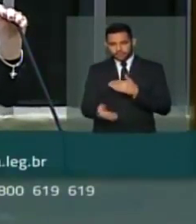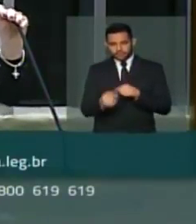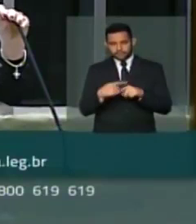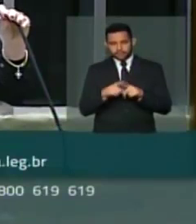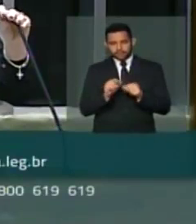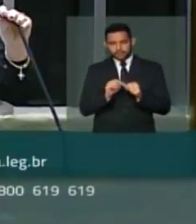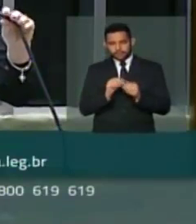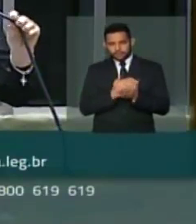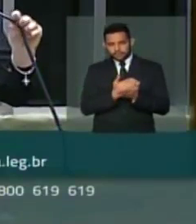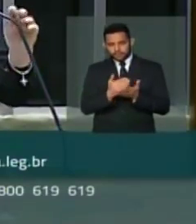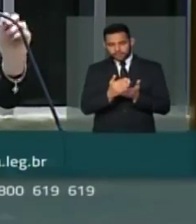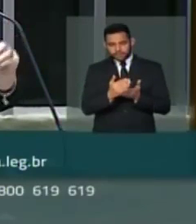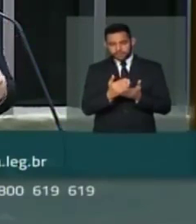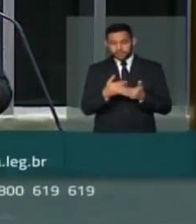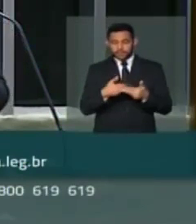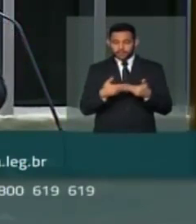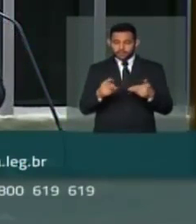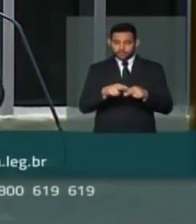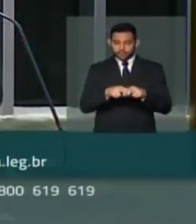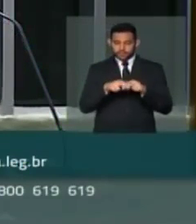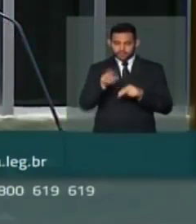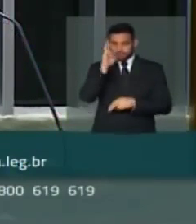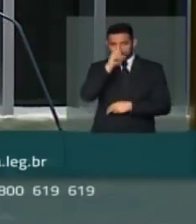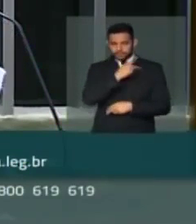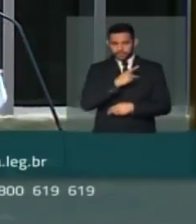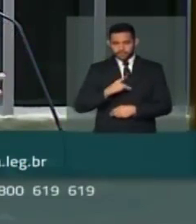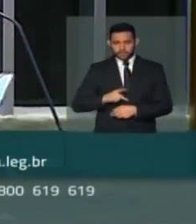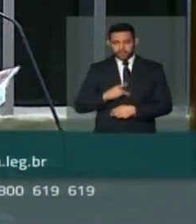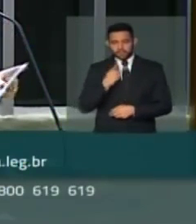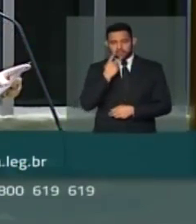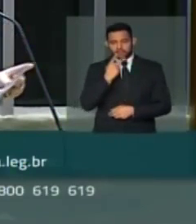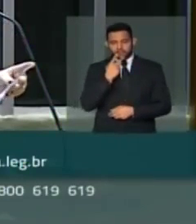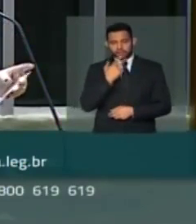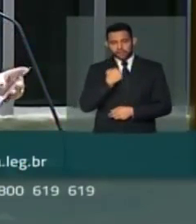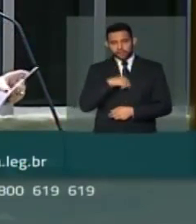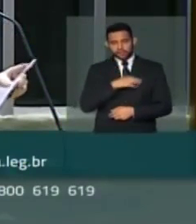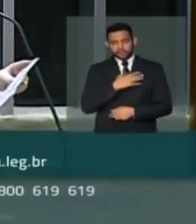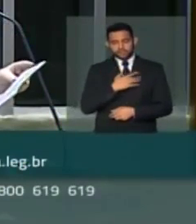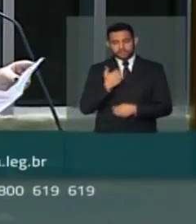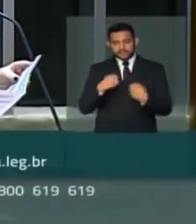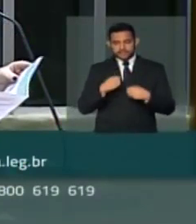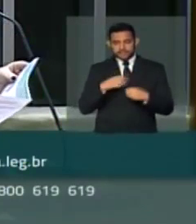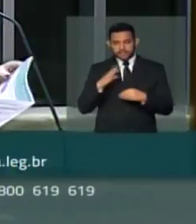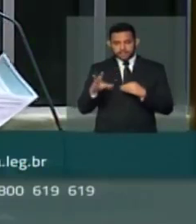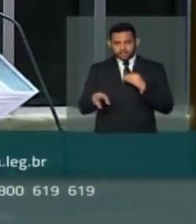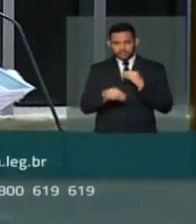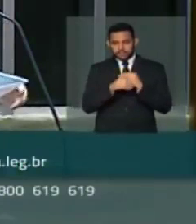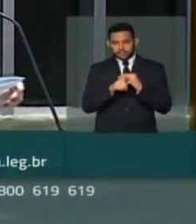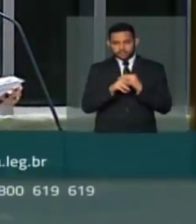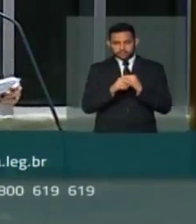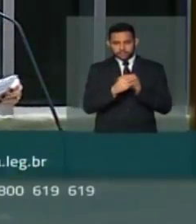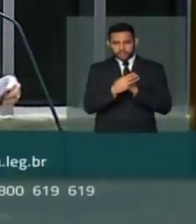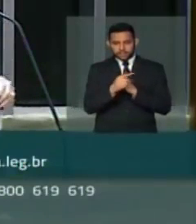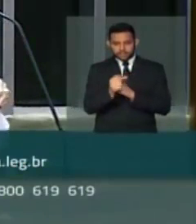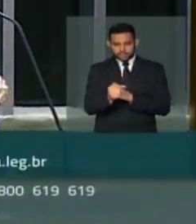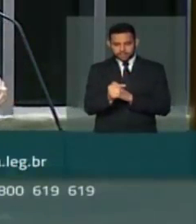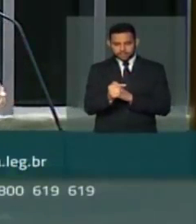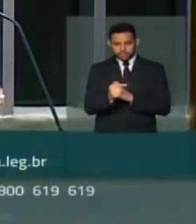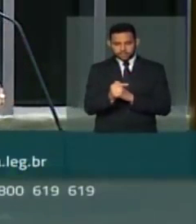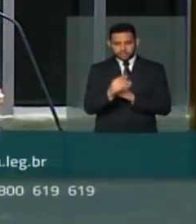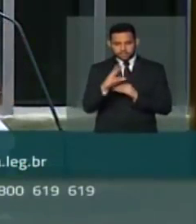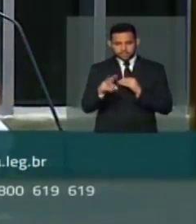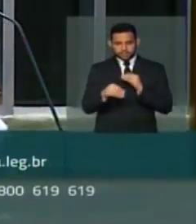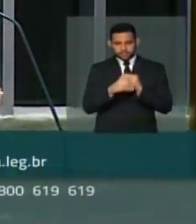é o processo. E com isso eu quero dizer, senhor presidente, que nós precisamos garantir a emenda aglutinativa 37. Essa